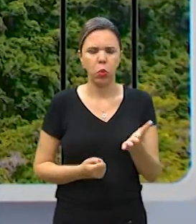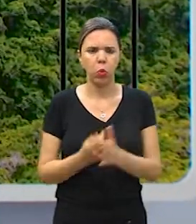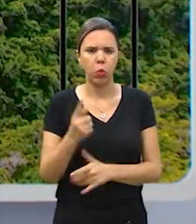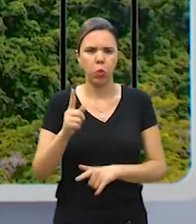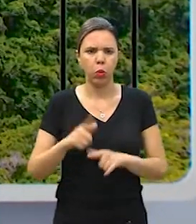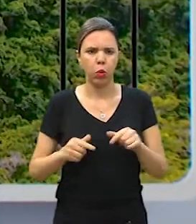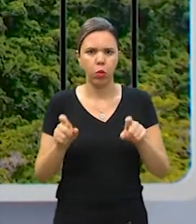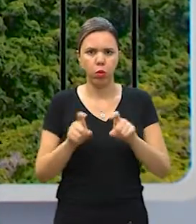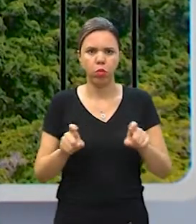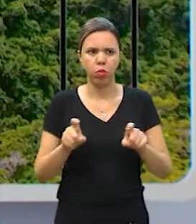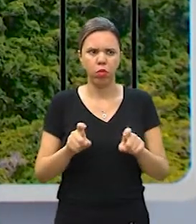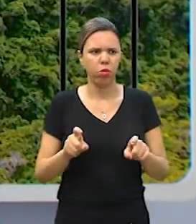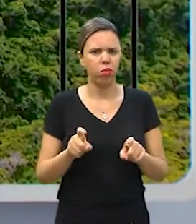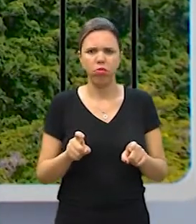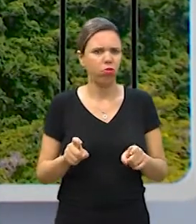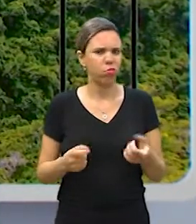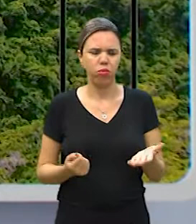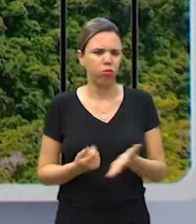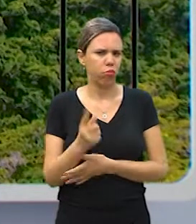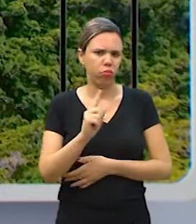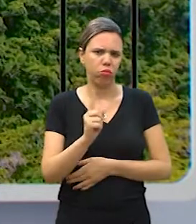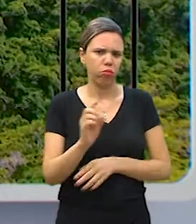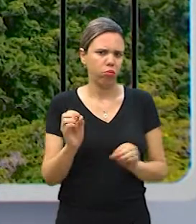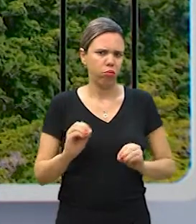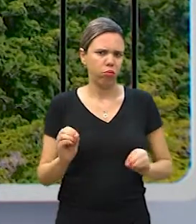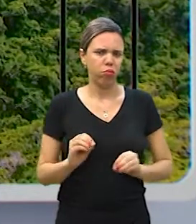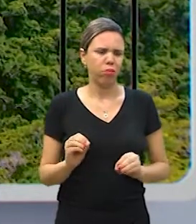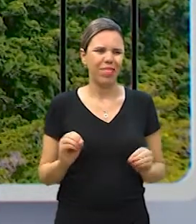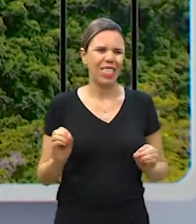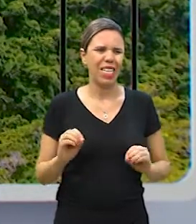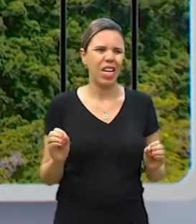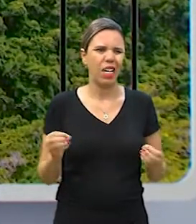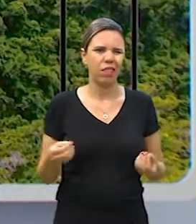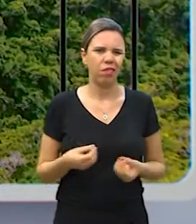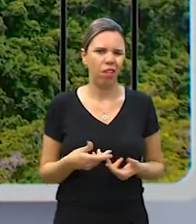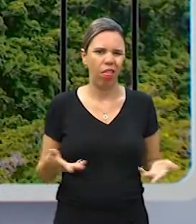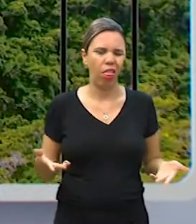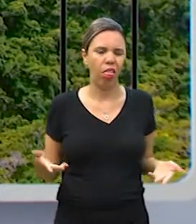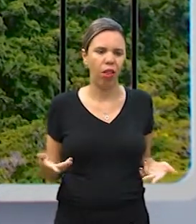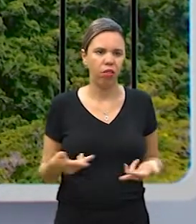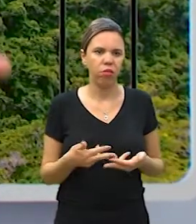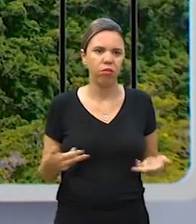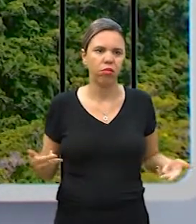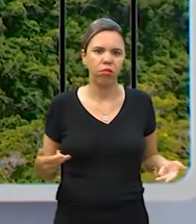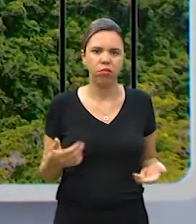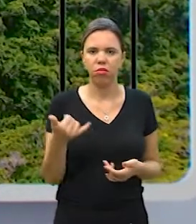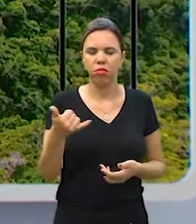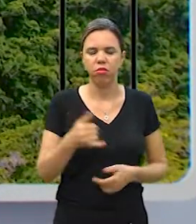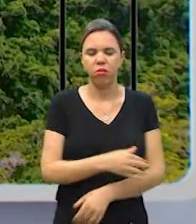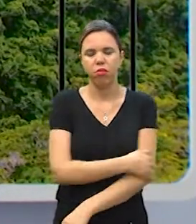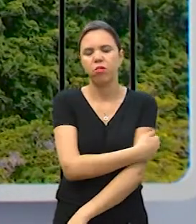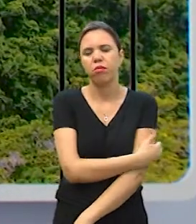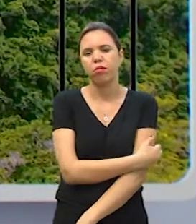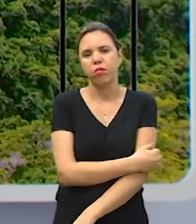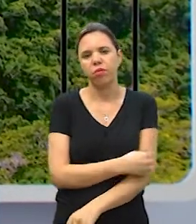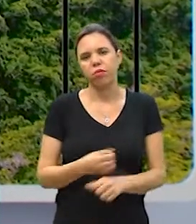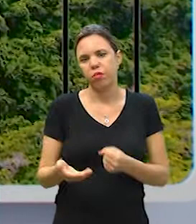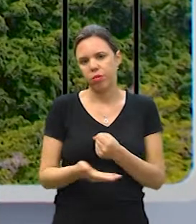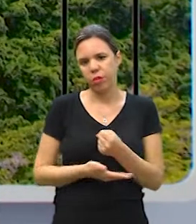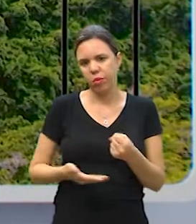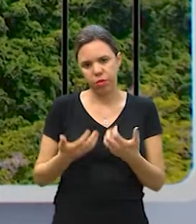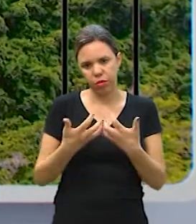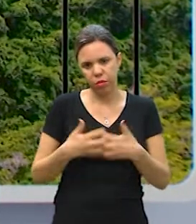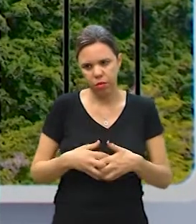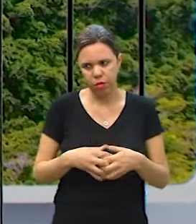para a compra de um computador. Não compra sequer um celular em condições